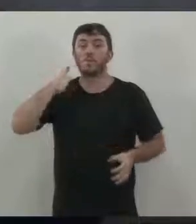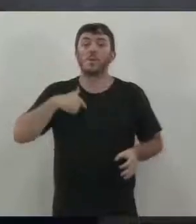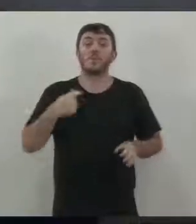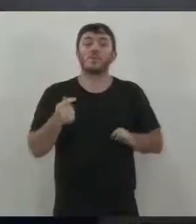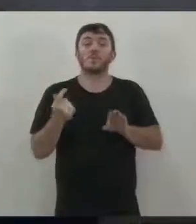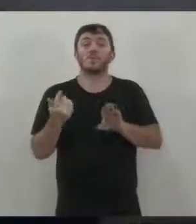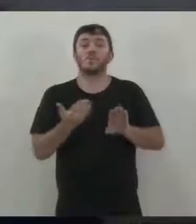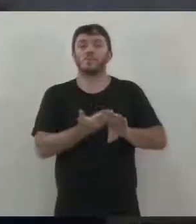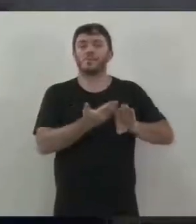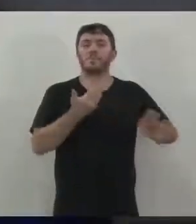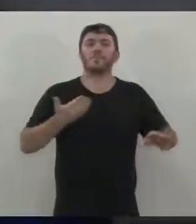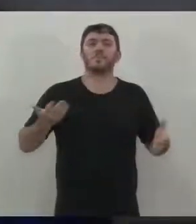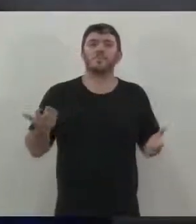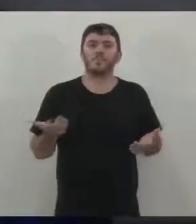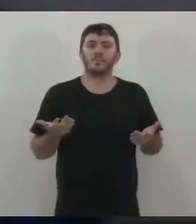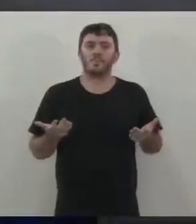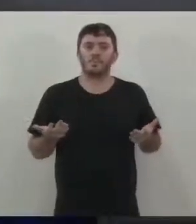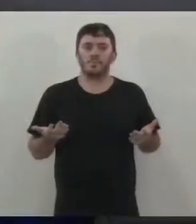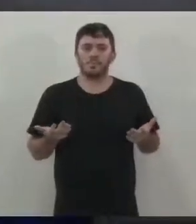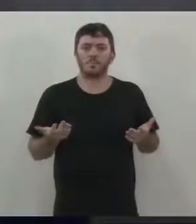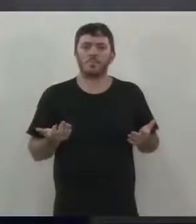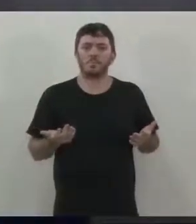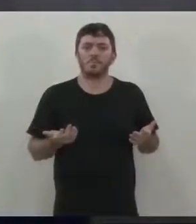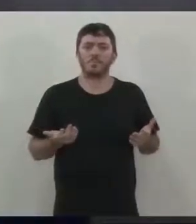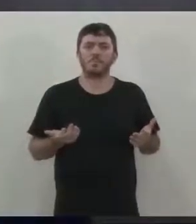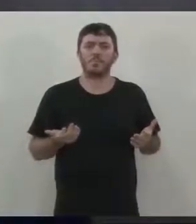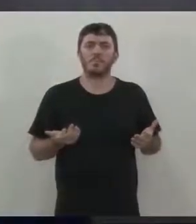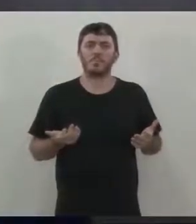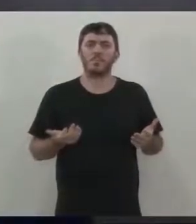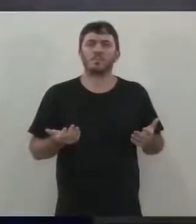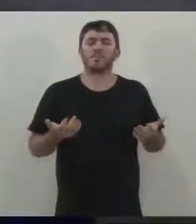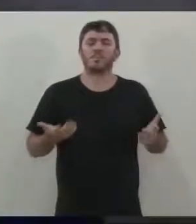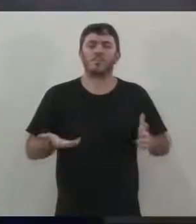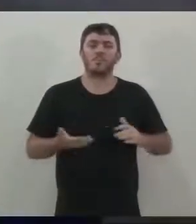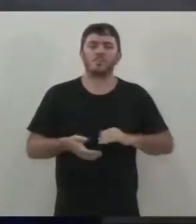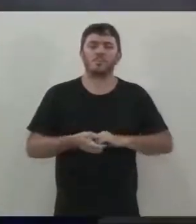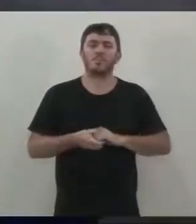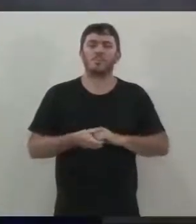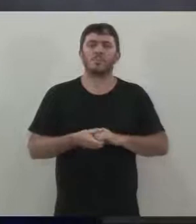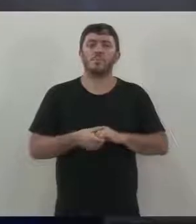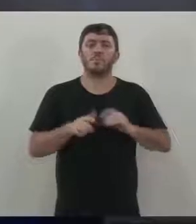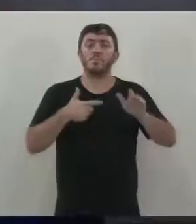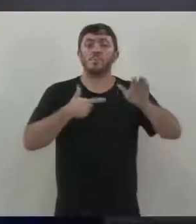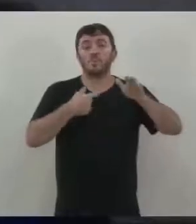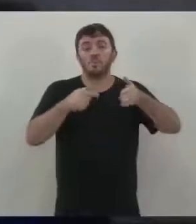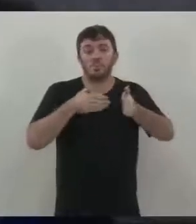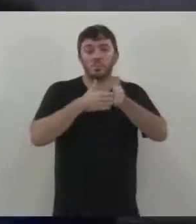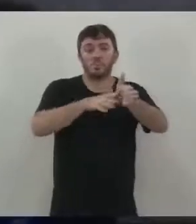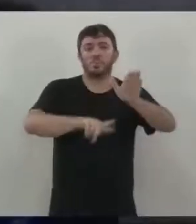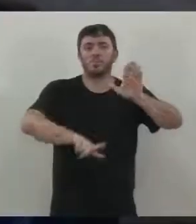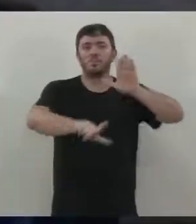da OAB, eu teria que me afastar, né? São leis, né, enfim,